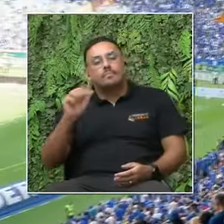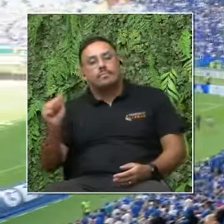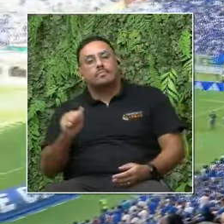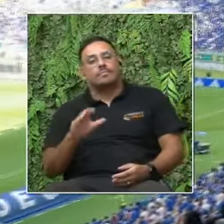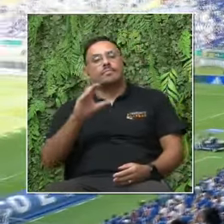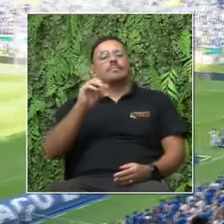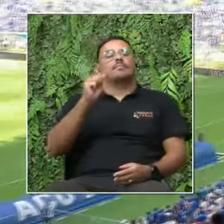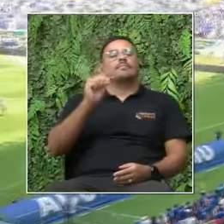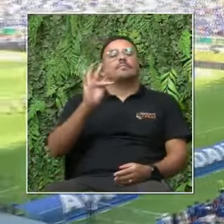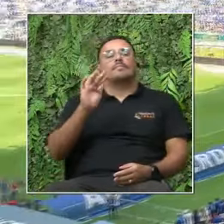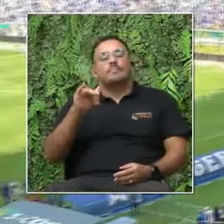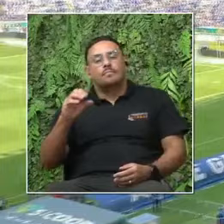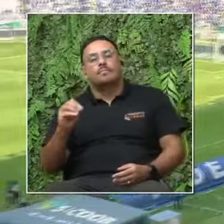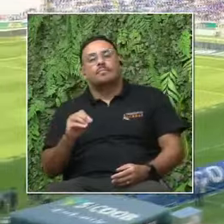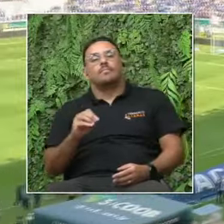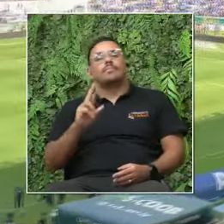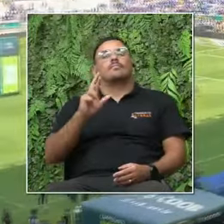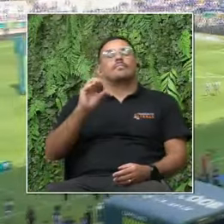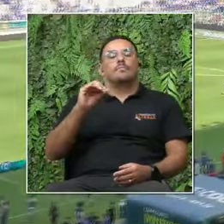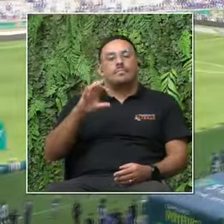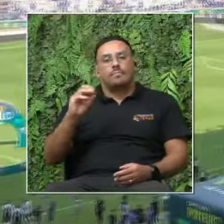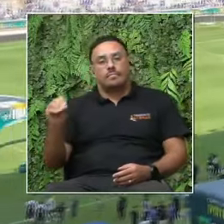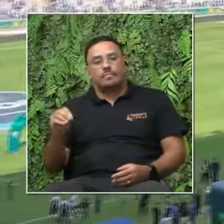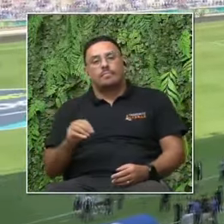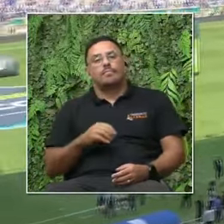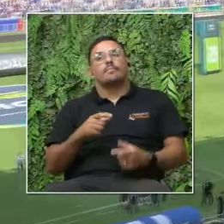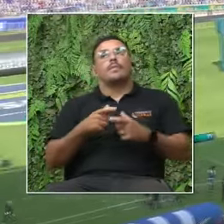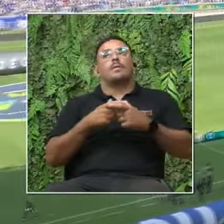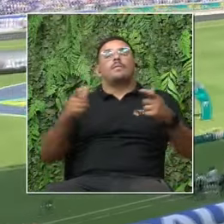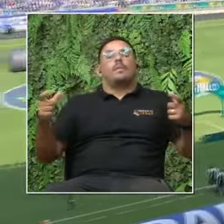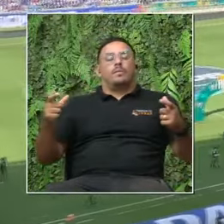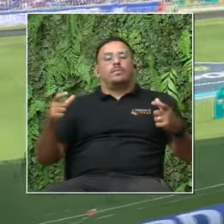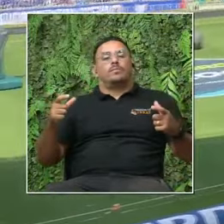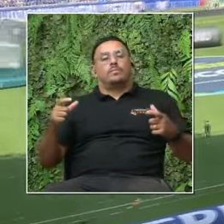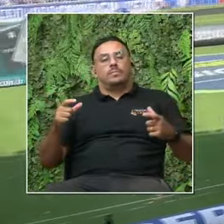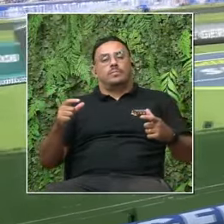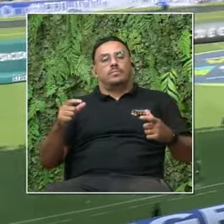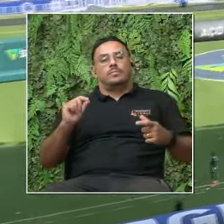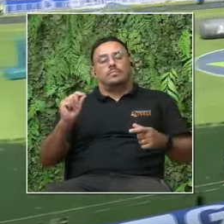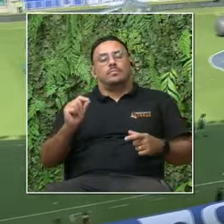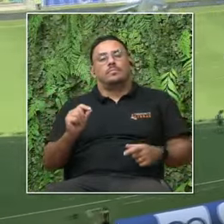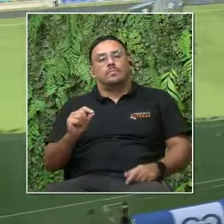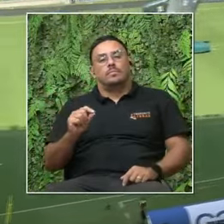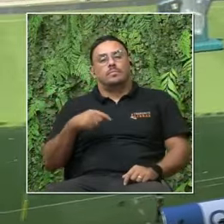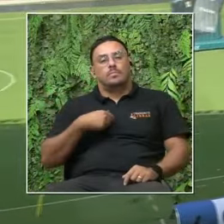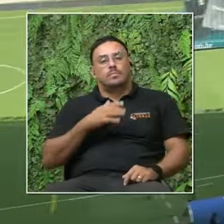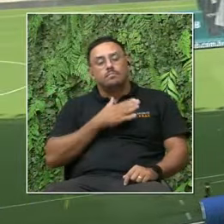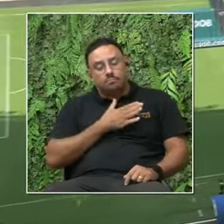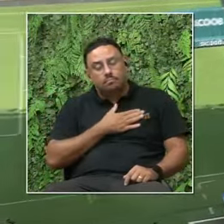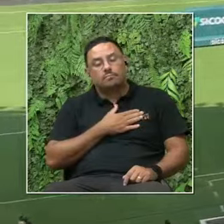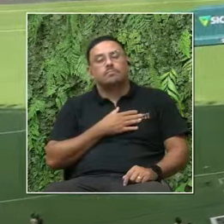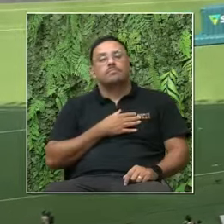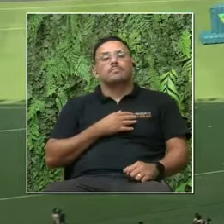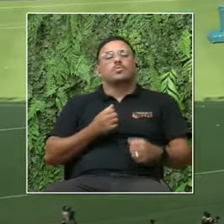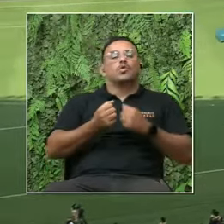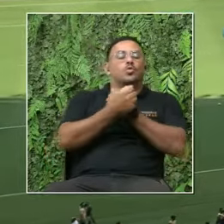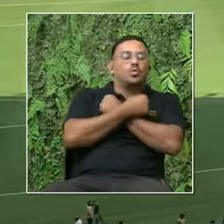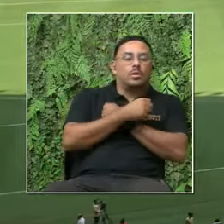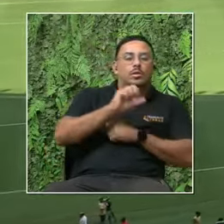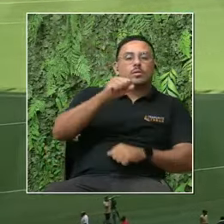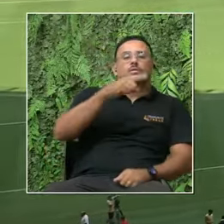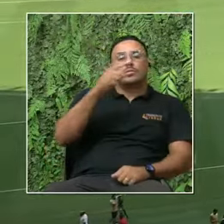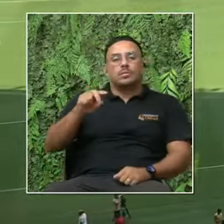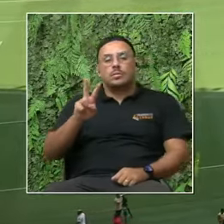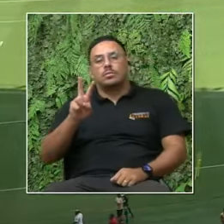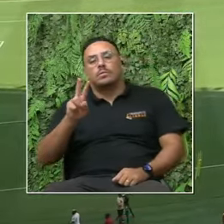cafunga tem gente que tem Ronaldinho meu maior ídolo na história do Atlético é o São Vitor não quer dizer que o Ronaldinho não